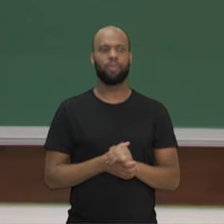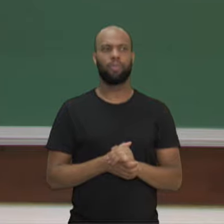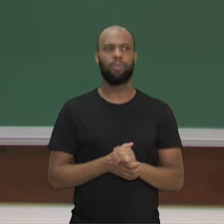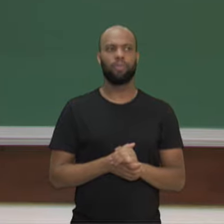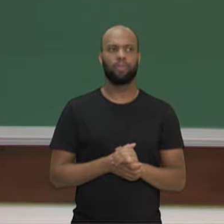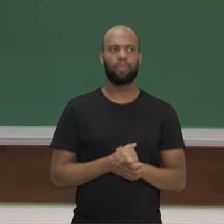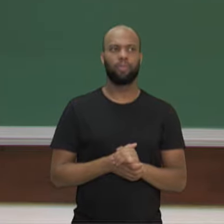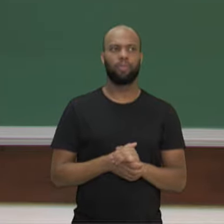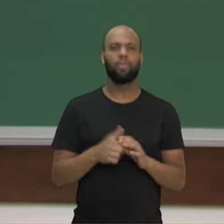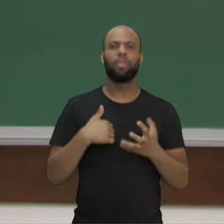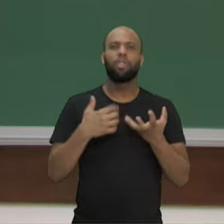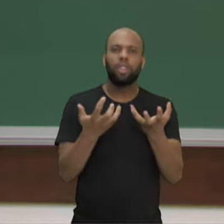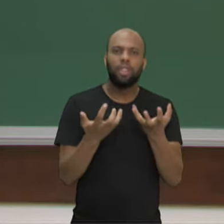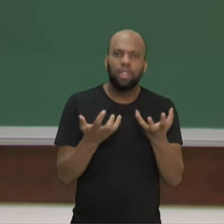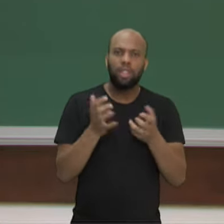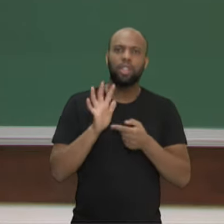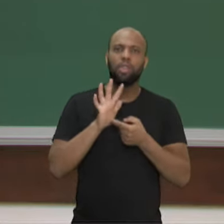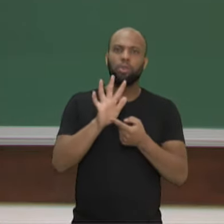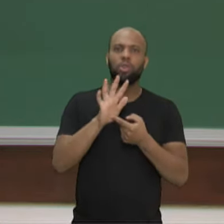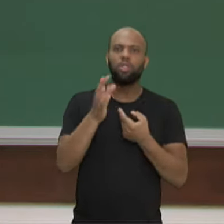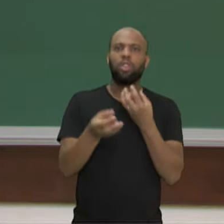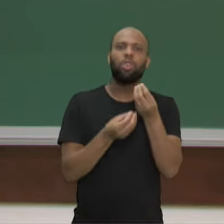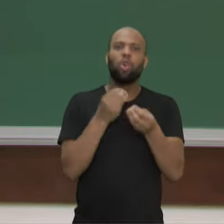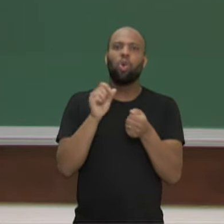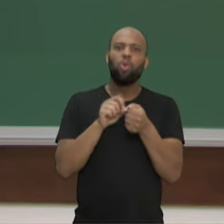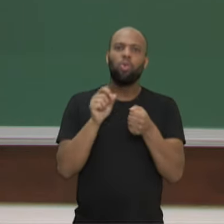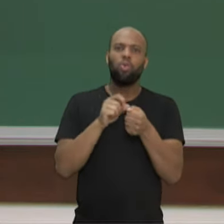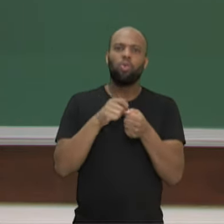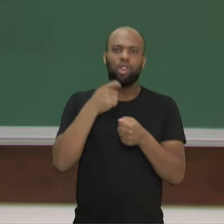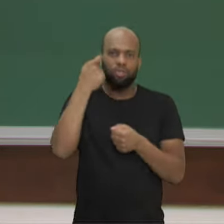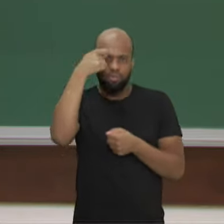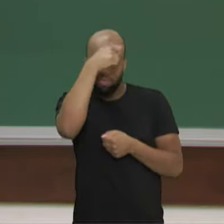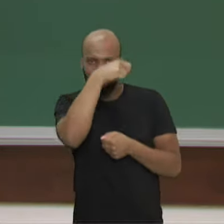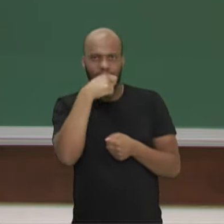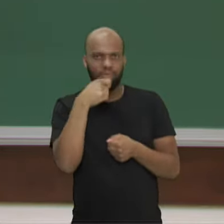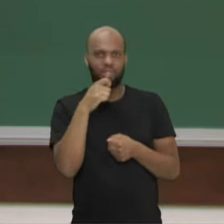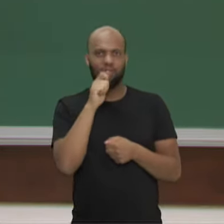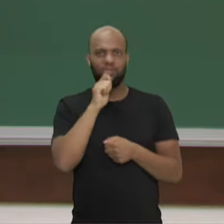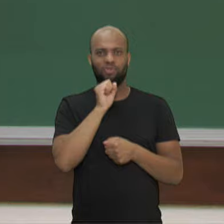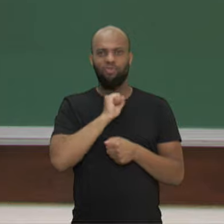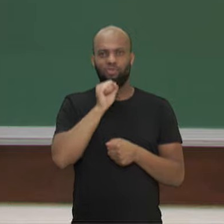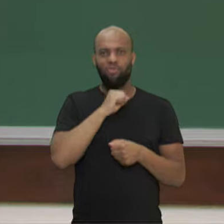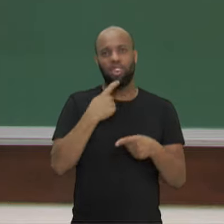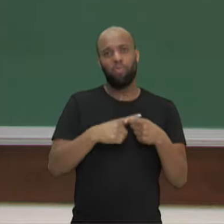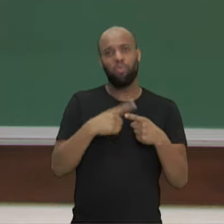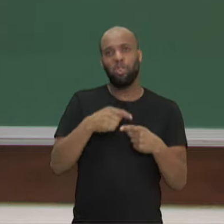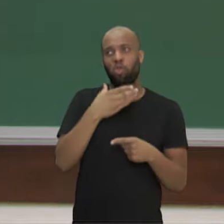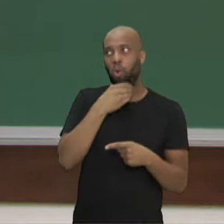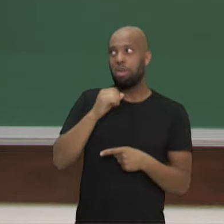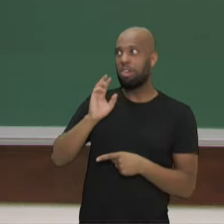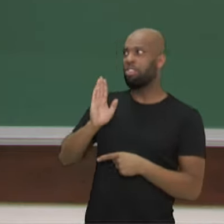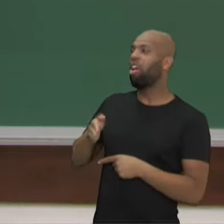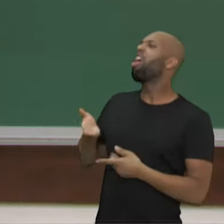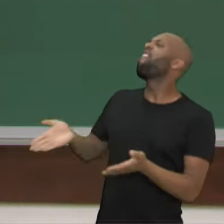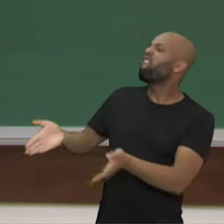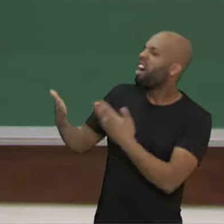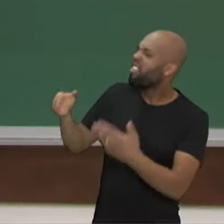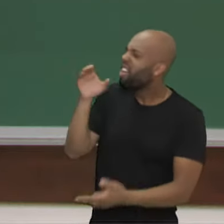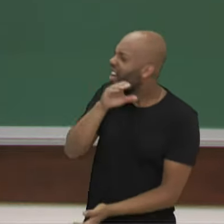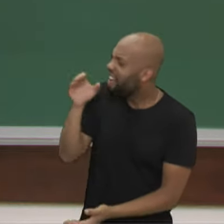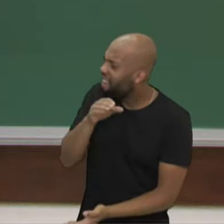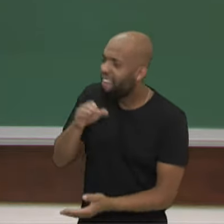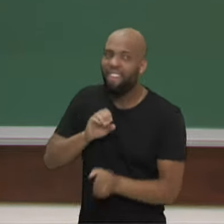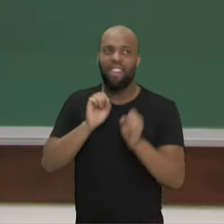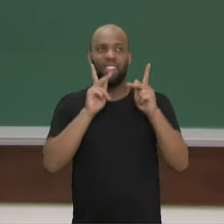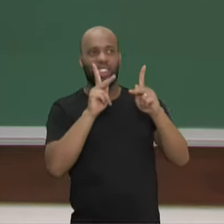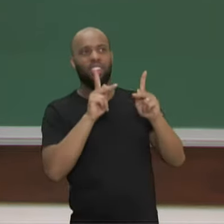Eu queria, né, demonstrar aqui uma maquiagem de envelhecimento, mas não vai dar tempo ali, ó. O meu produtor já tá me olhando ali, ó. Vamos, vamos, menina, né? Então